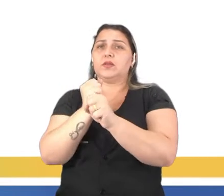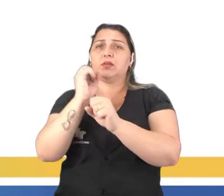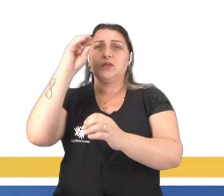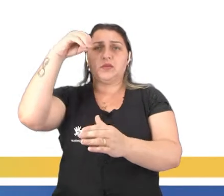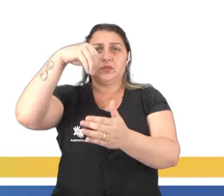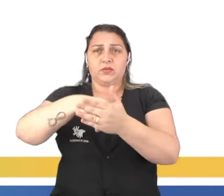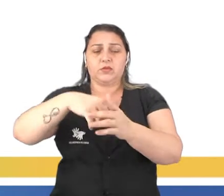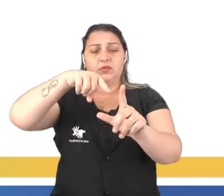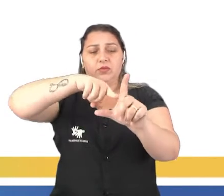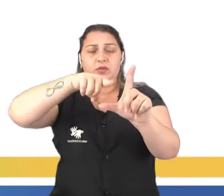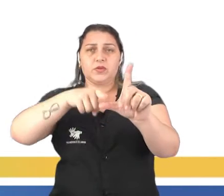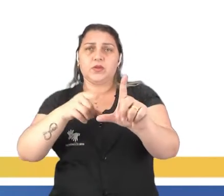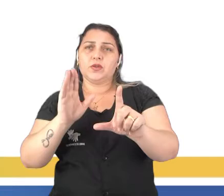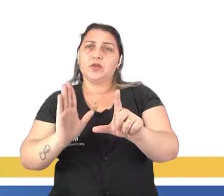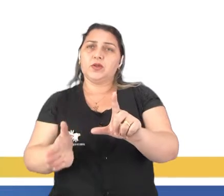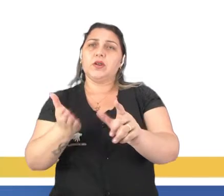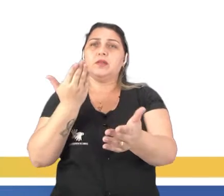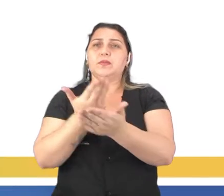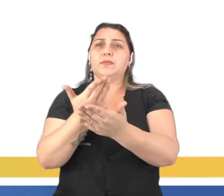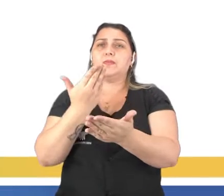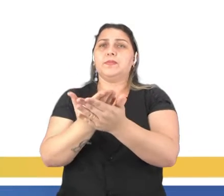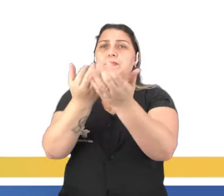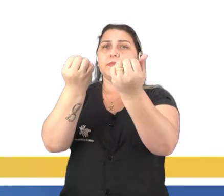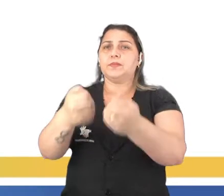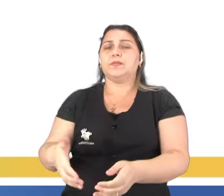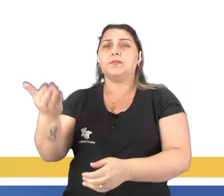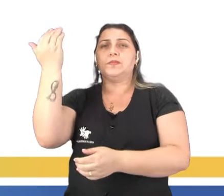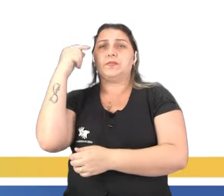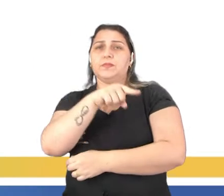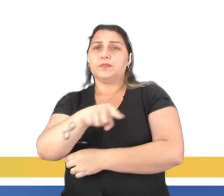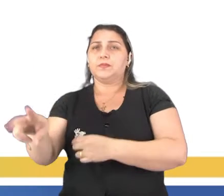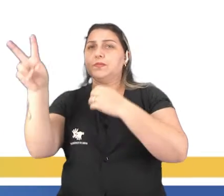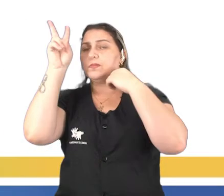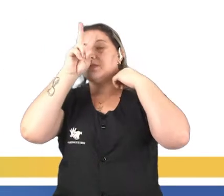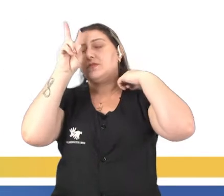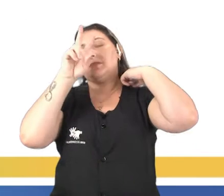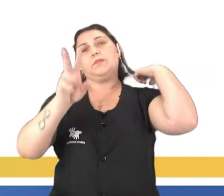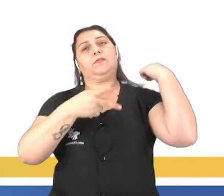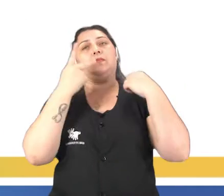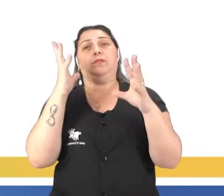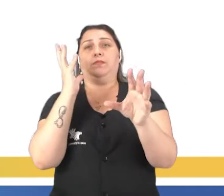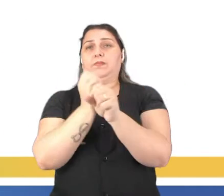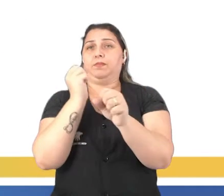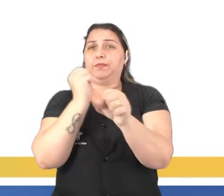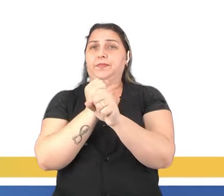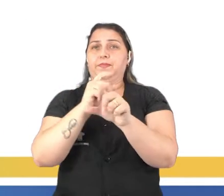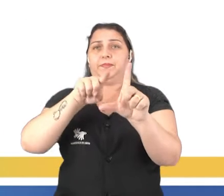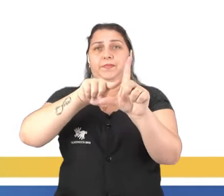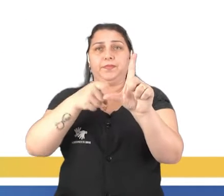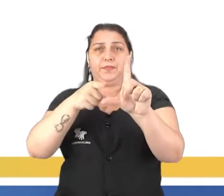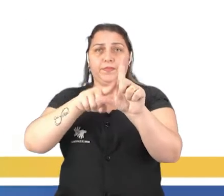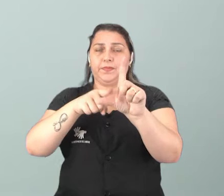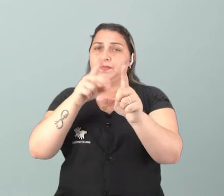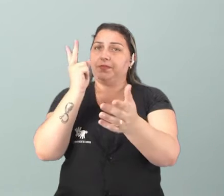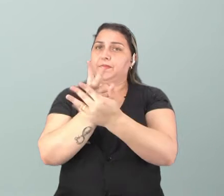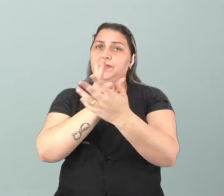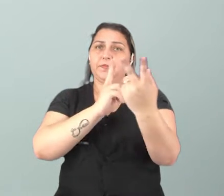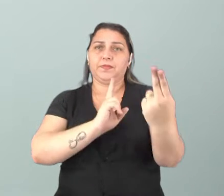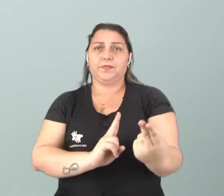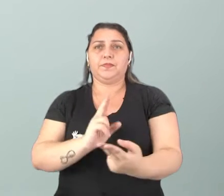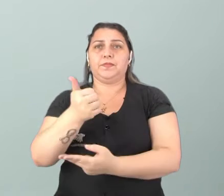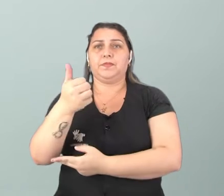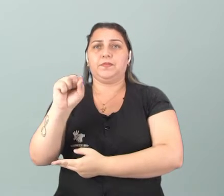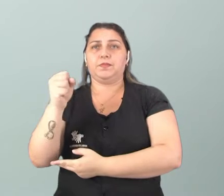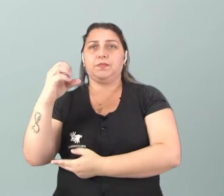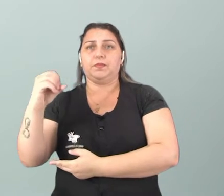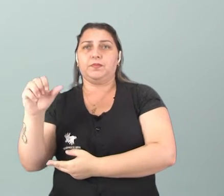de um triângulo. Já conversamos isso nas aulas passadas, você lembra? Nós falamos que a soma dos ângulos internos de um triângulo é sempre igual a